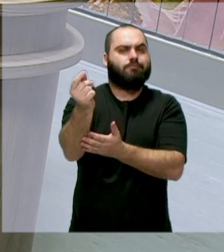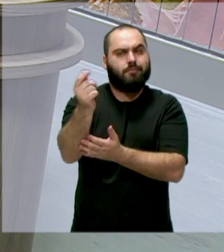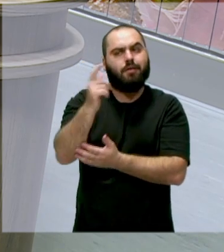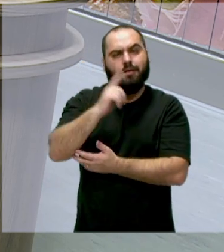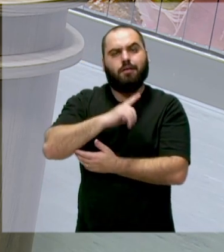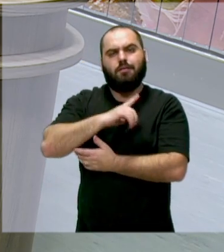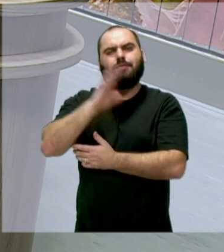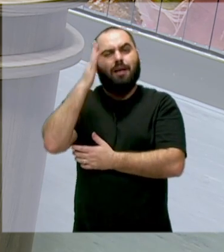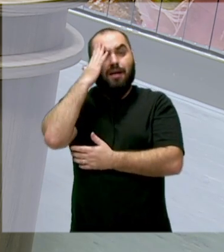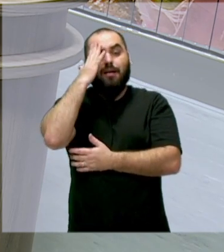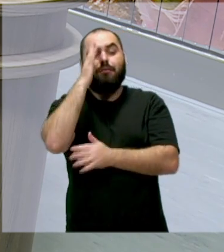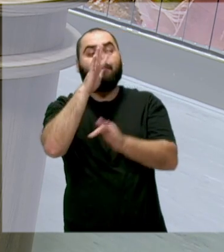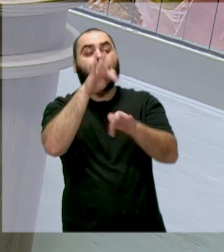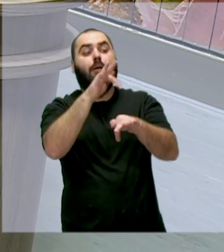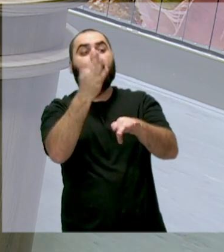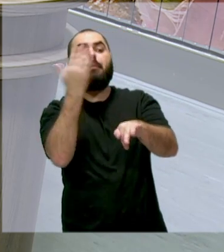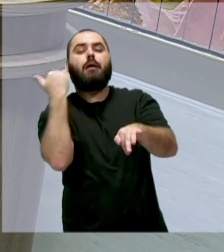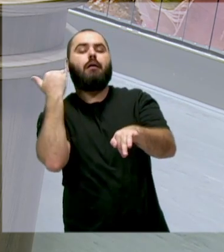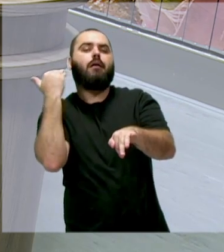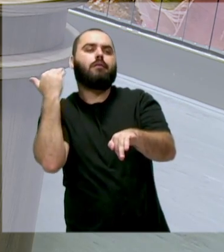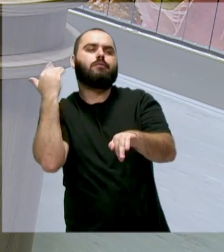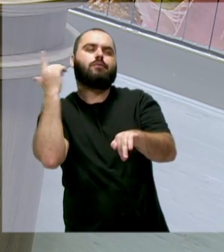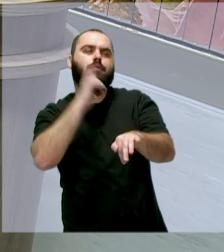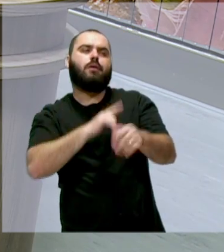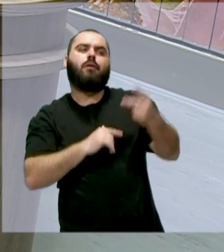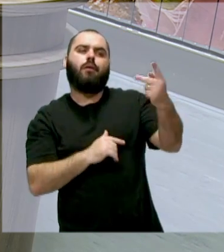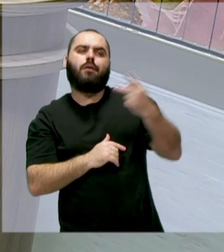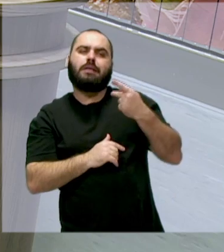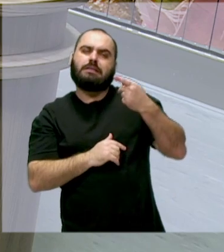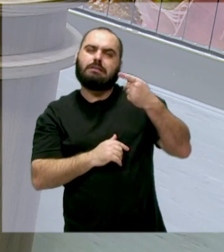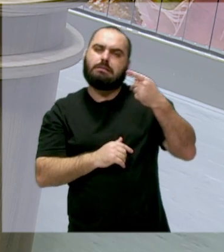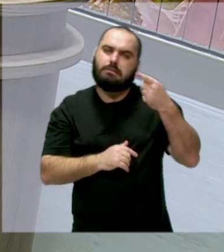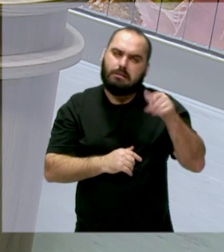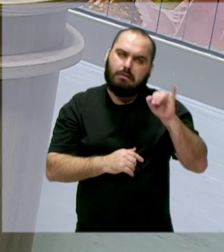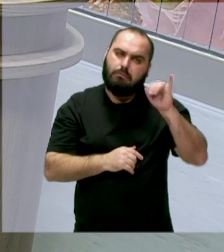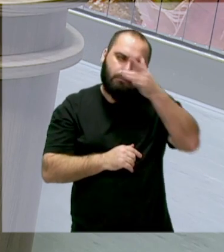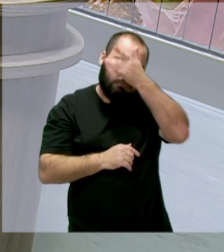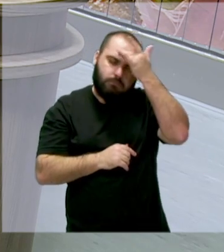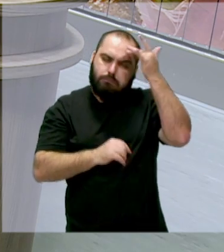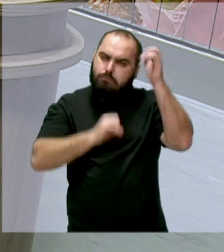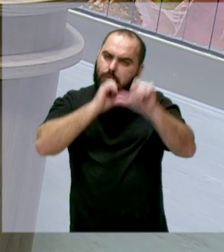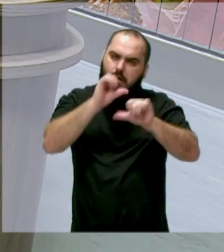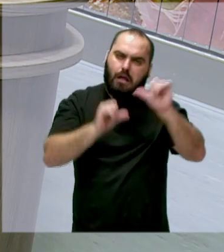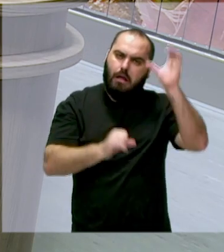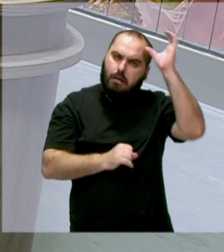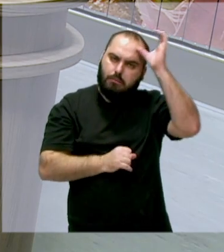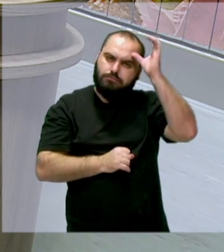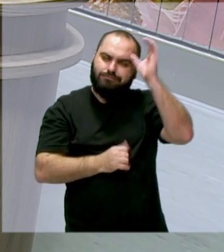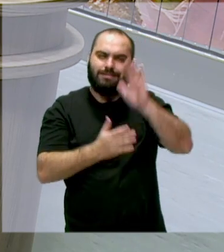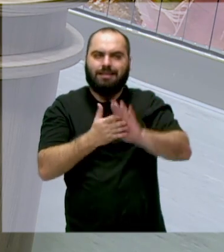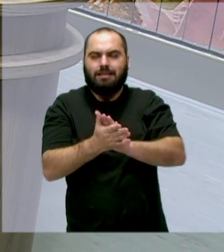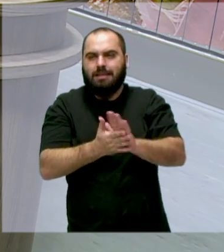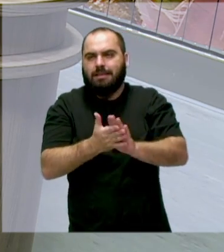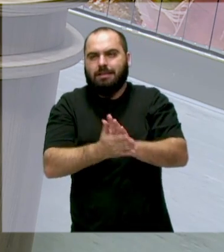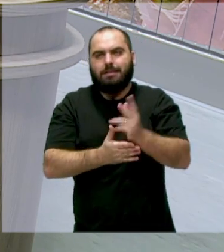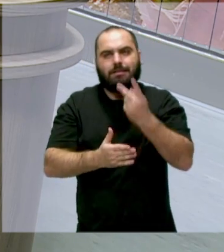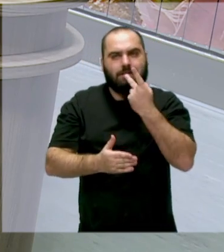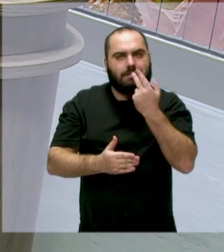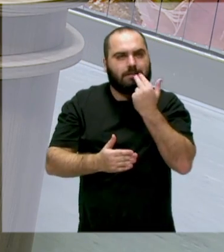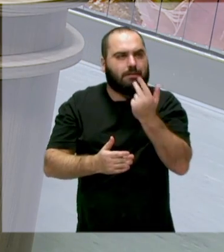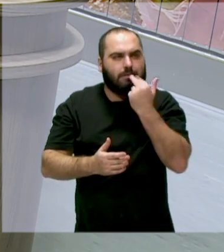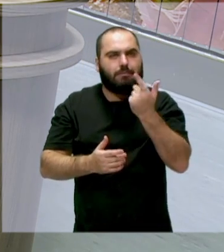final do primeiro bloco, que tu até dissesse, se não mudar a conscientização das pessoas, se não mudar a forma de agir